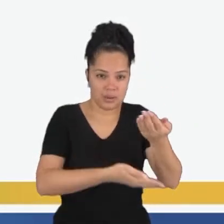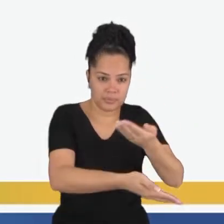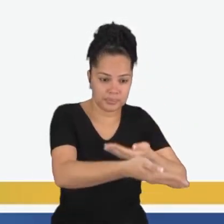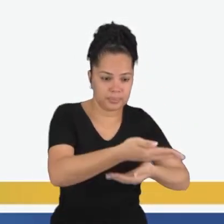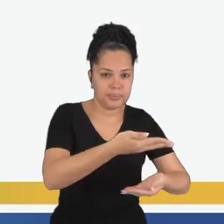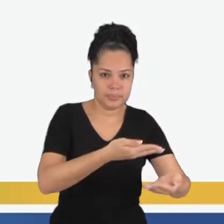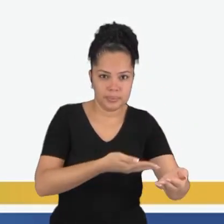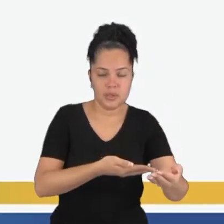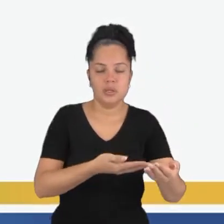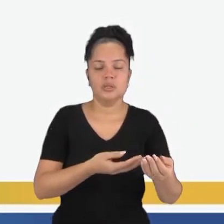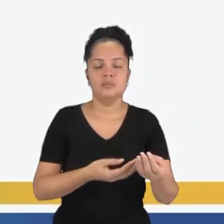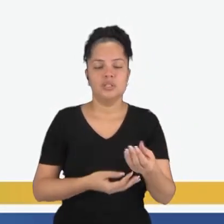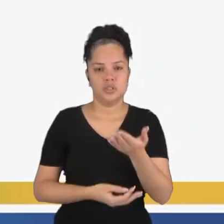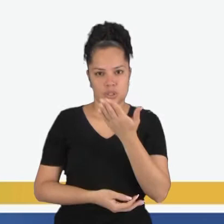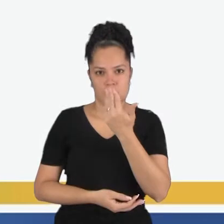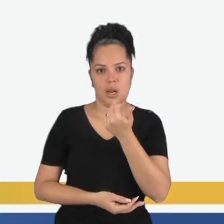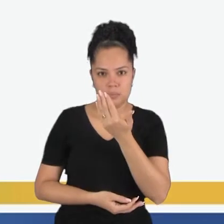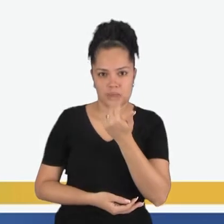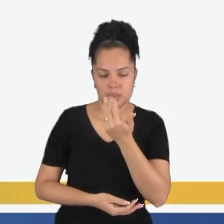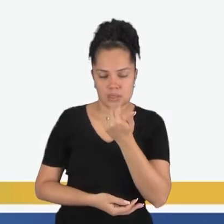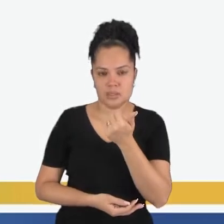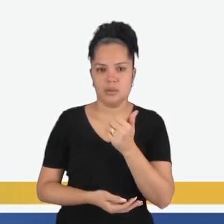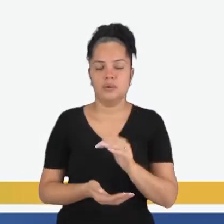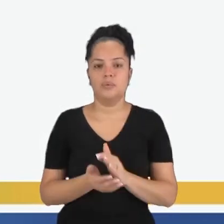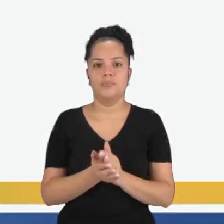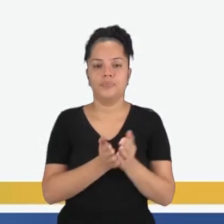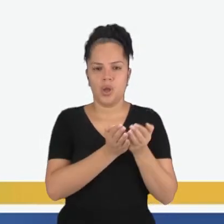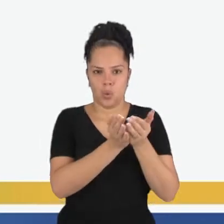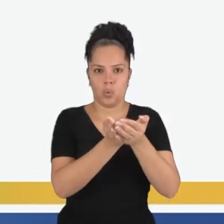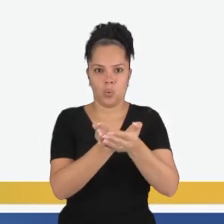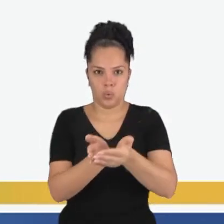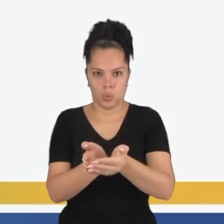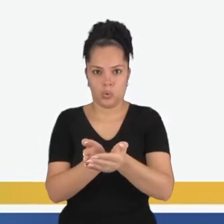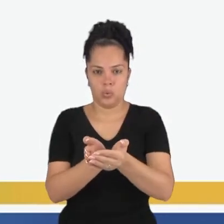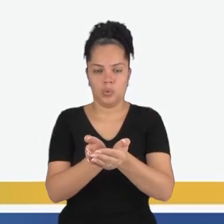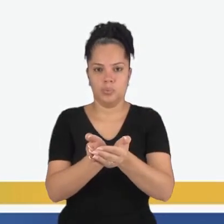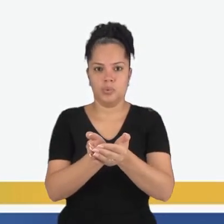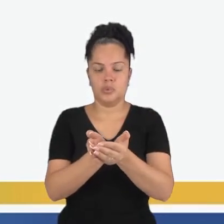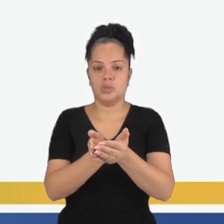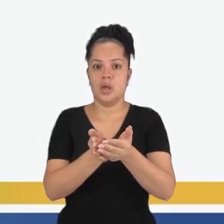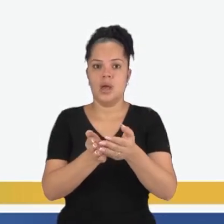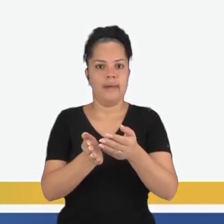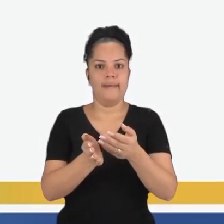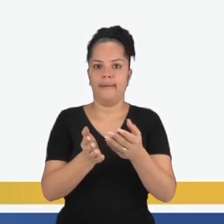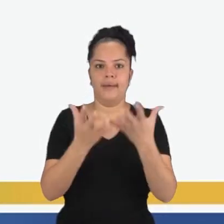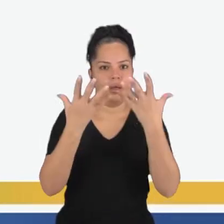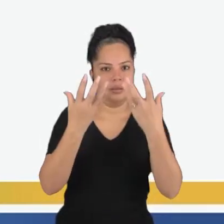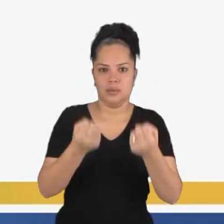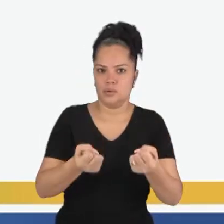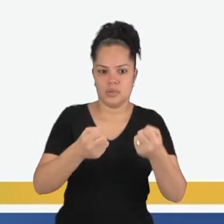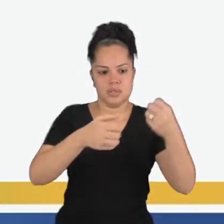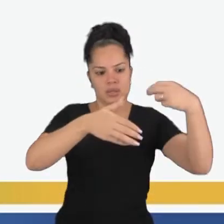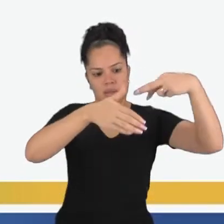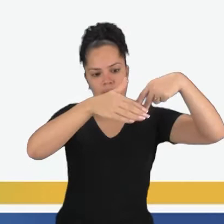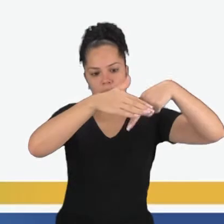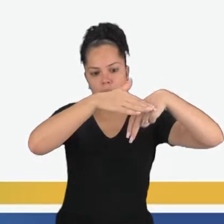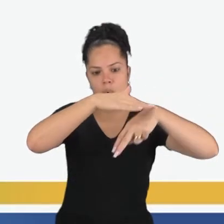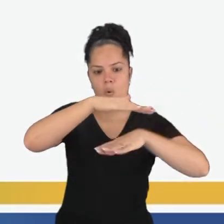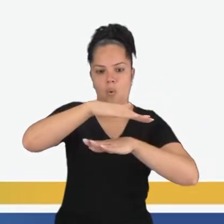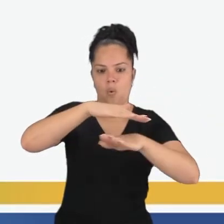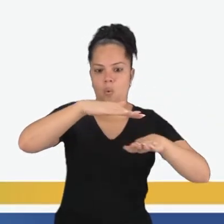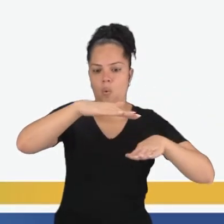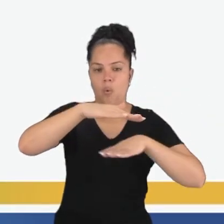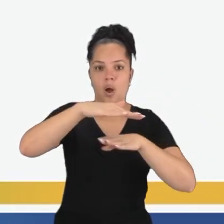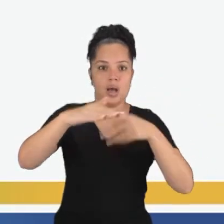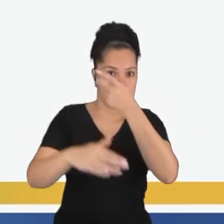Como os integrantes do navio não tinham o hábito de entrar no porão, os mortos permaneciam ao lado